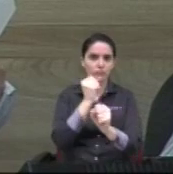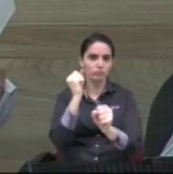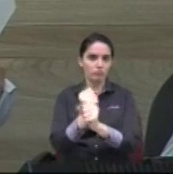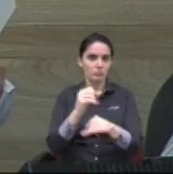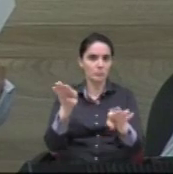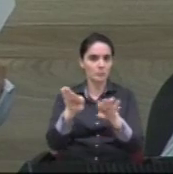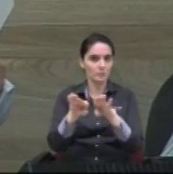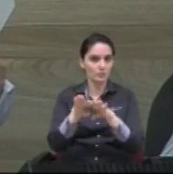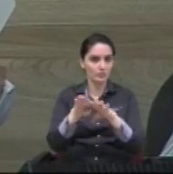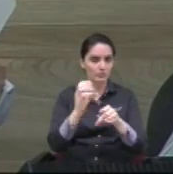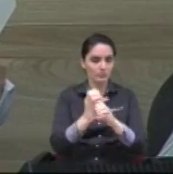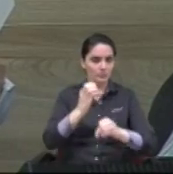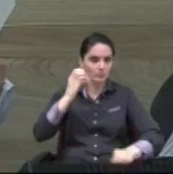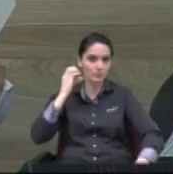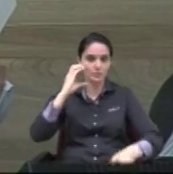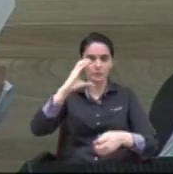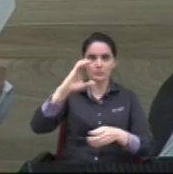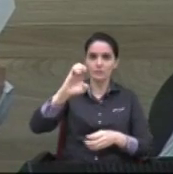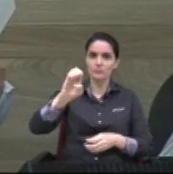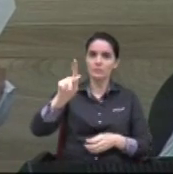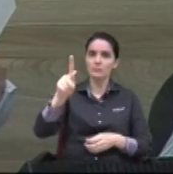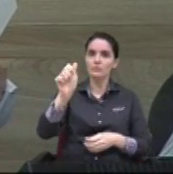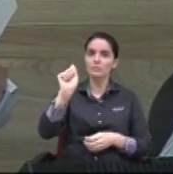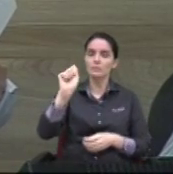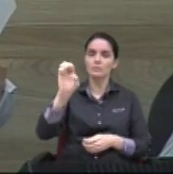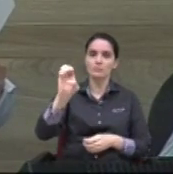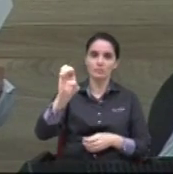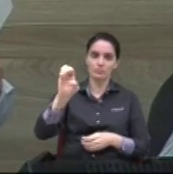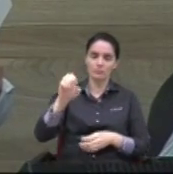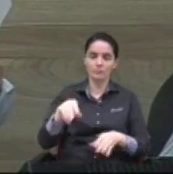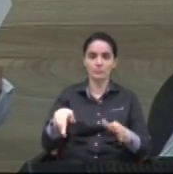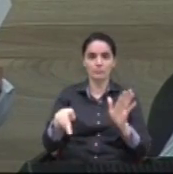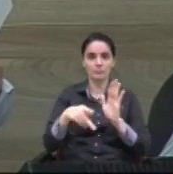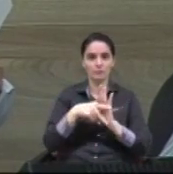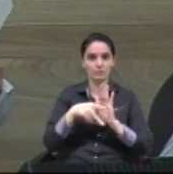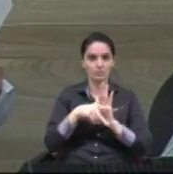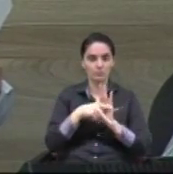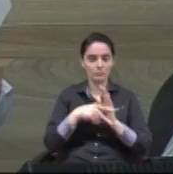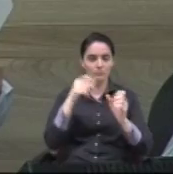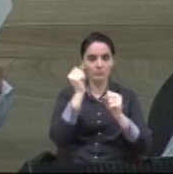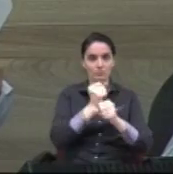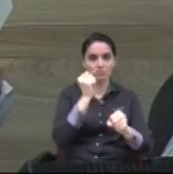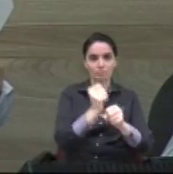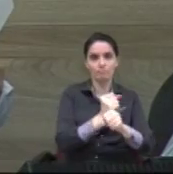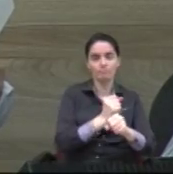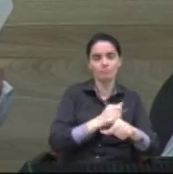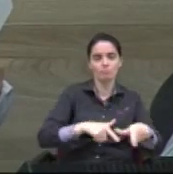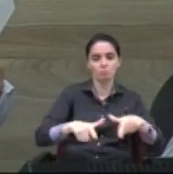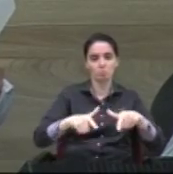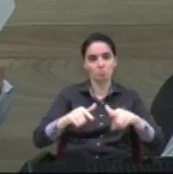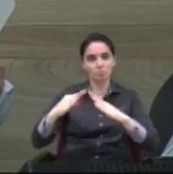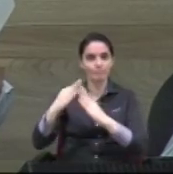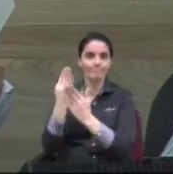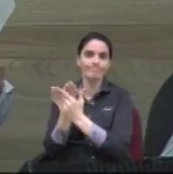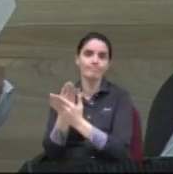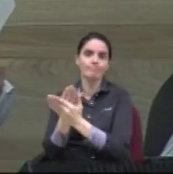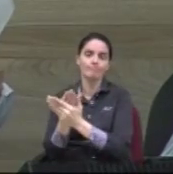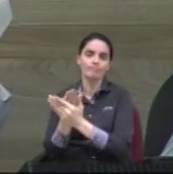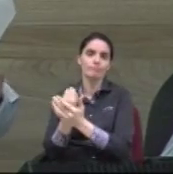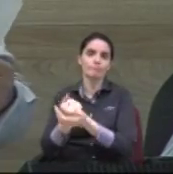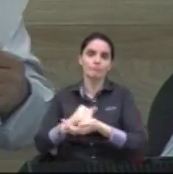Engenharia, o CEPLAE, órgão da Coordenadoria de Infraestrutura e Serviços Escolares,